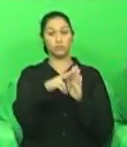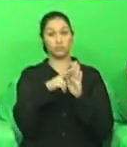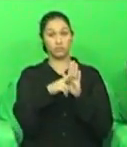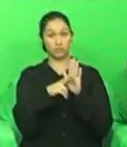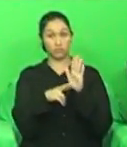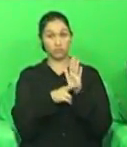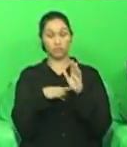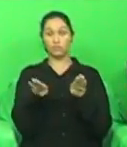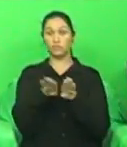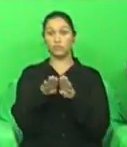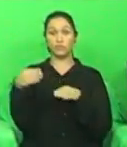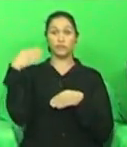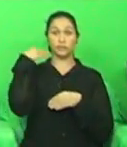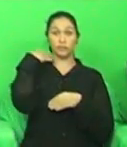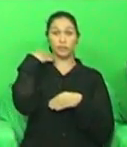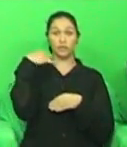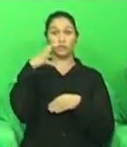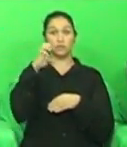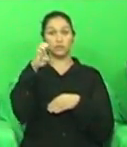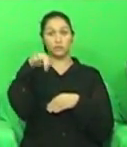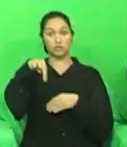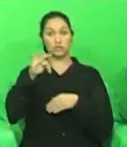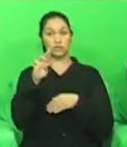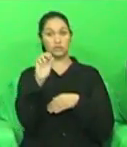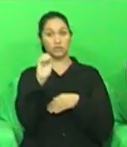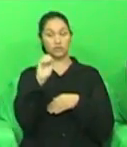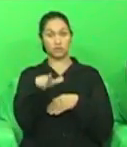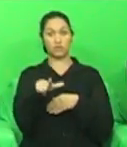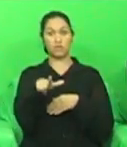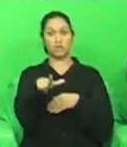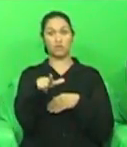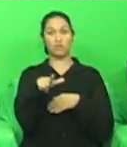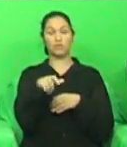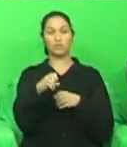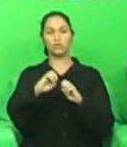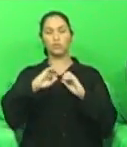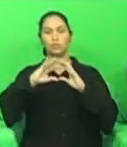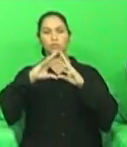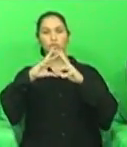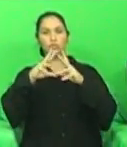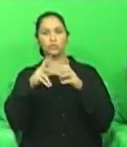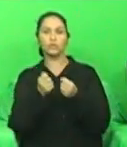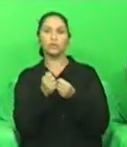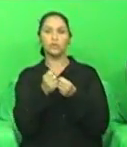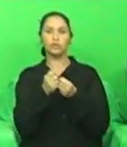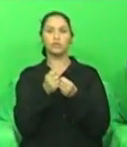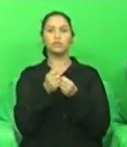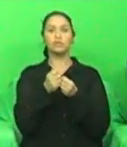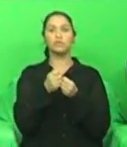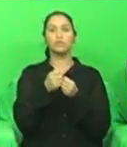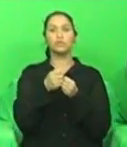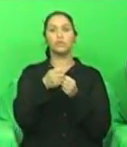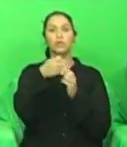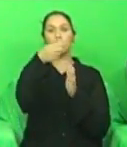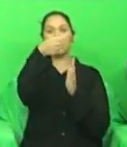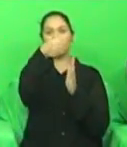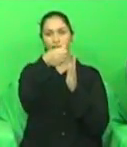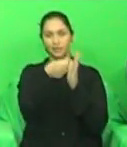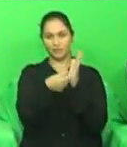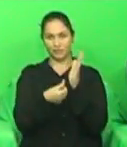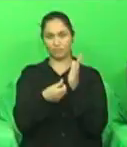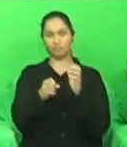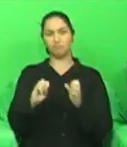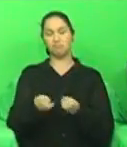financeira na verdade a questão da lavagem de dinheiro e finge uma cautela do vereador toninho acerca dessa